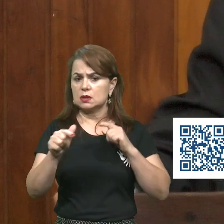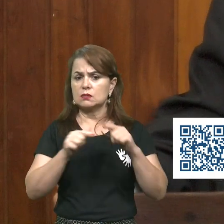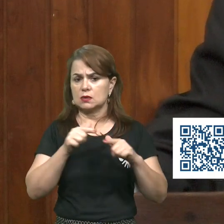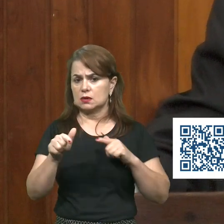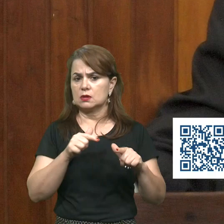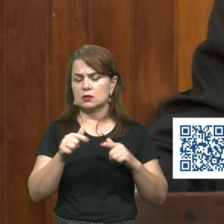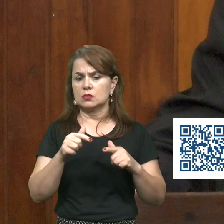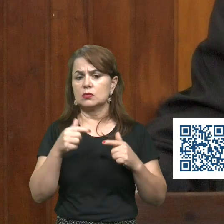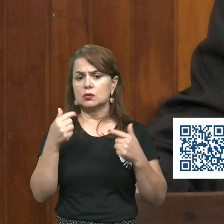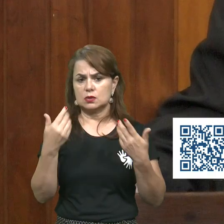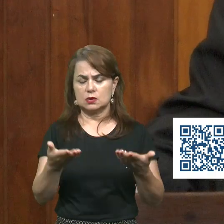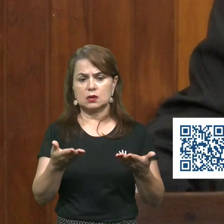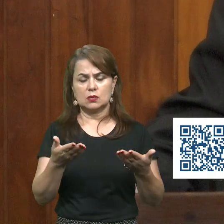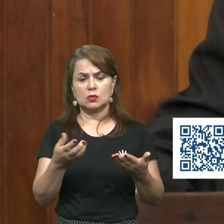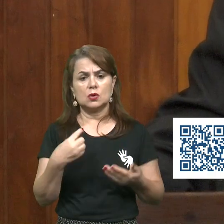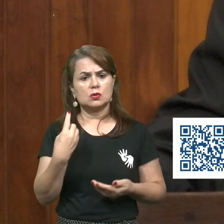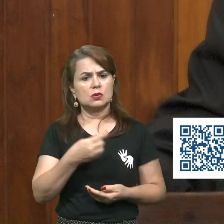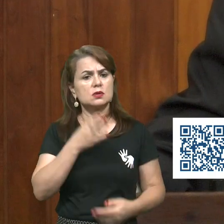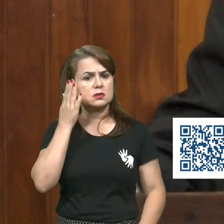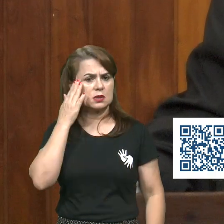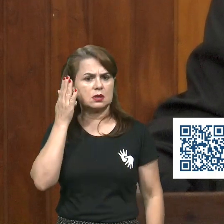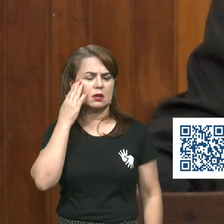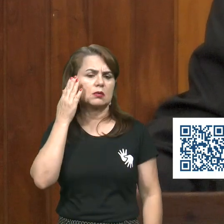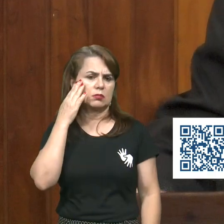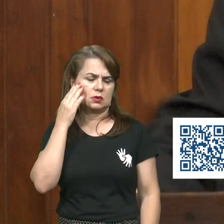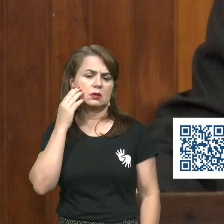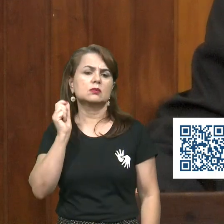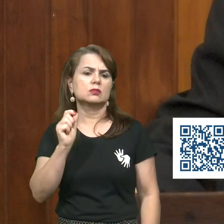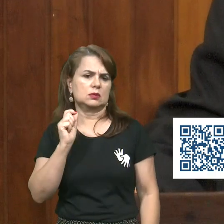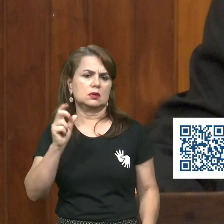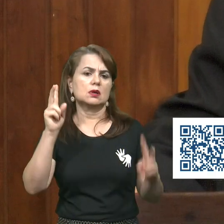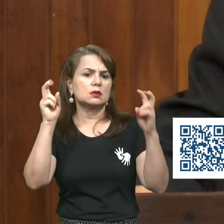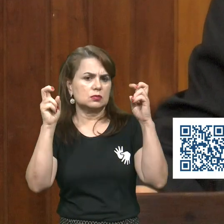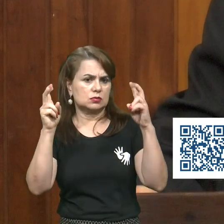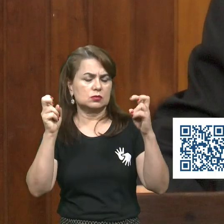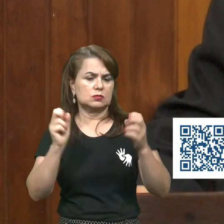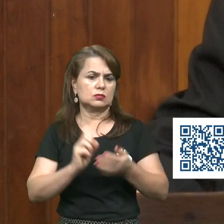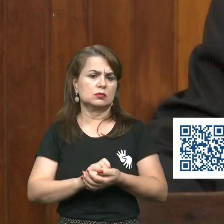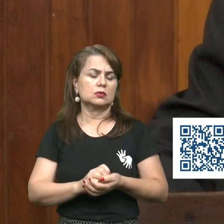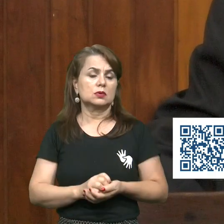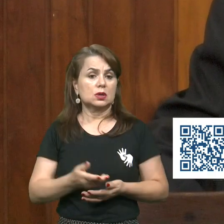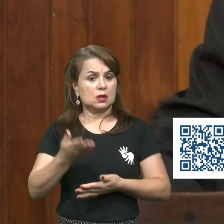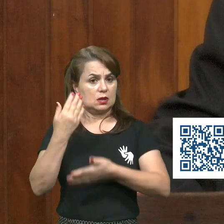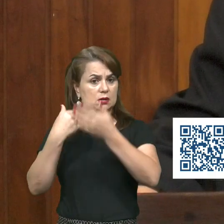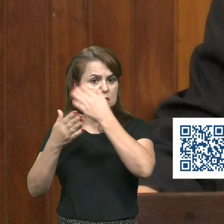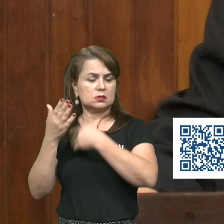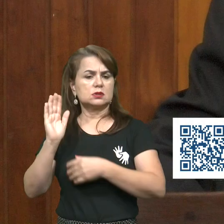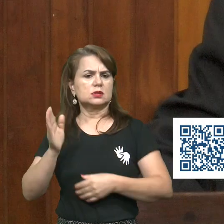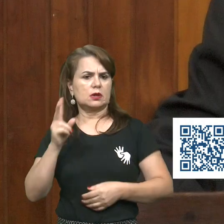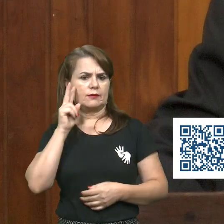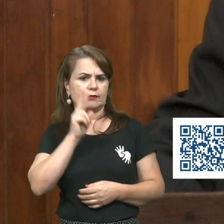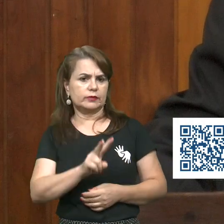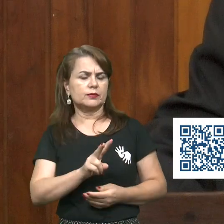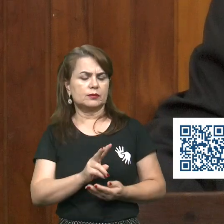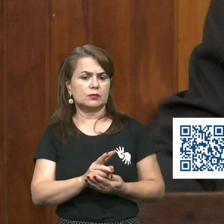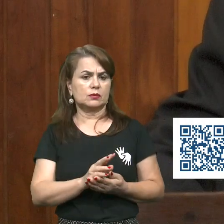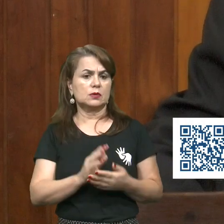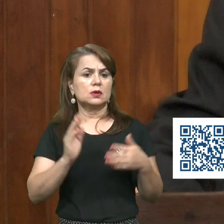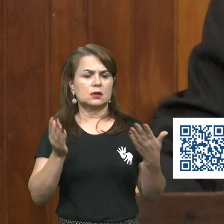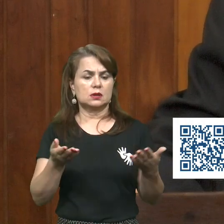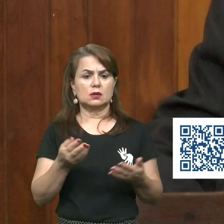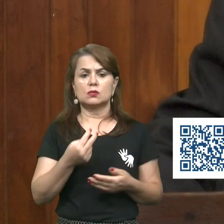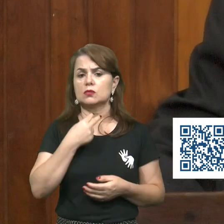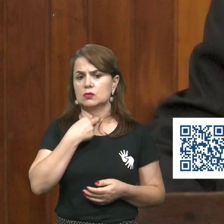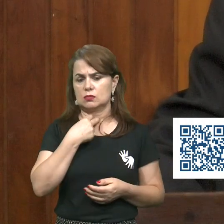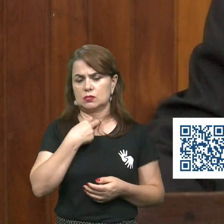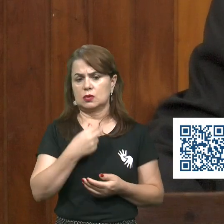Então, nós já convivemos com esse fato em outras oportunidades. Não se pode